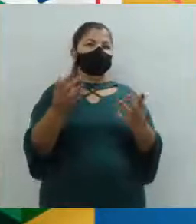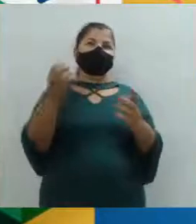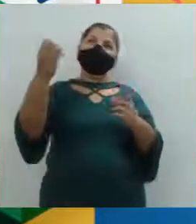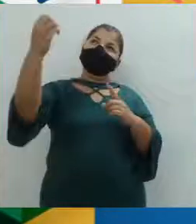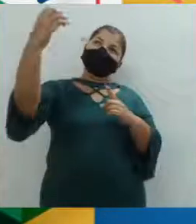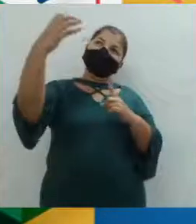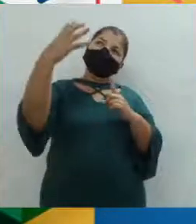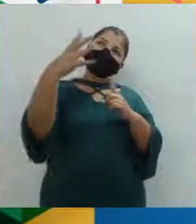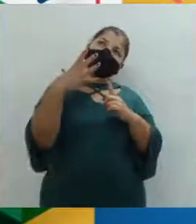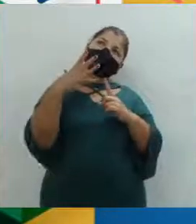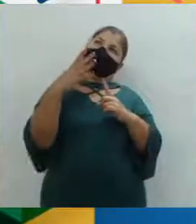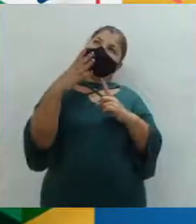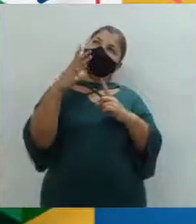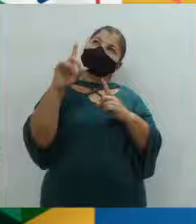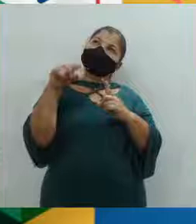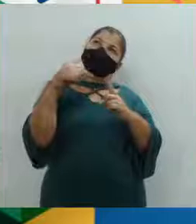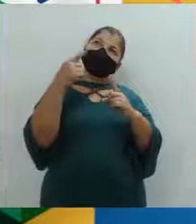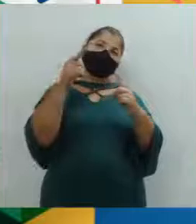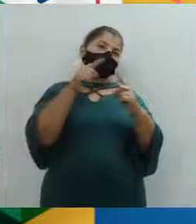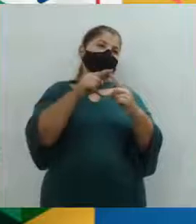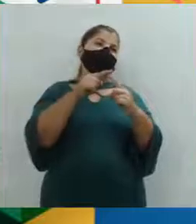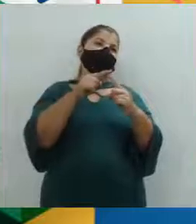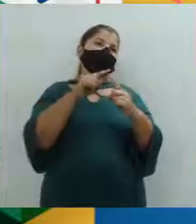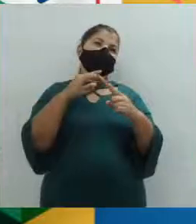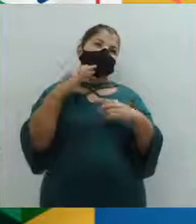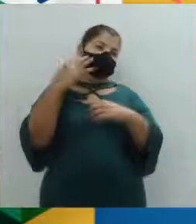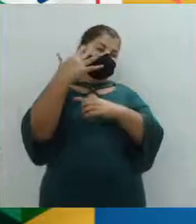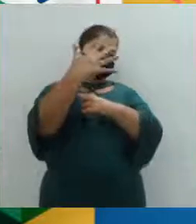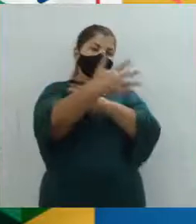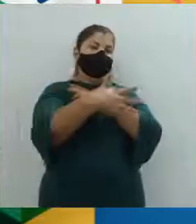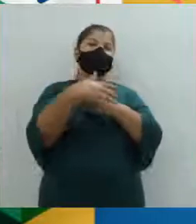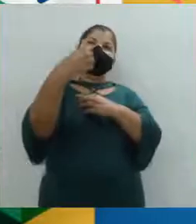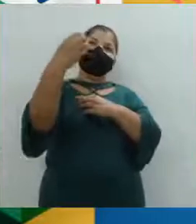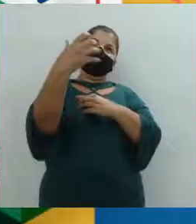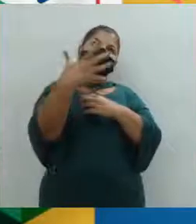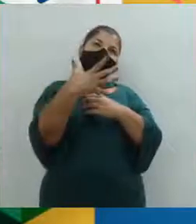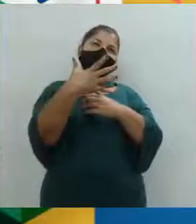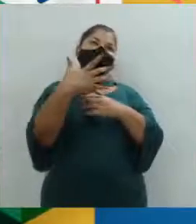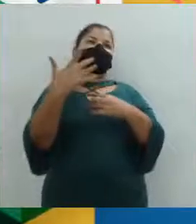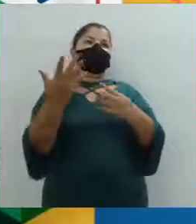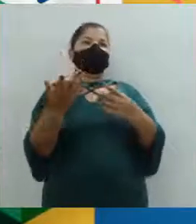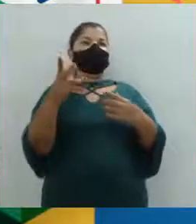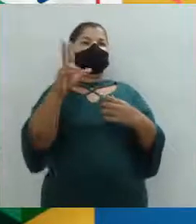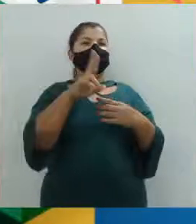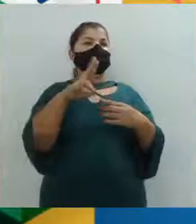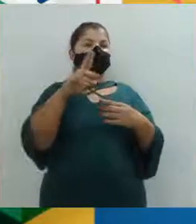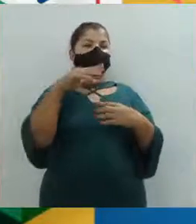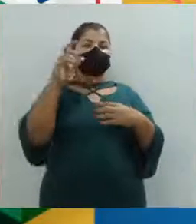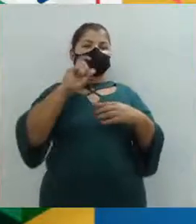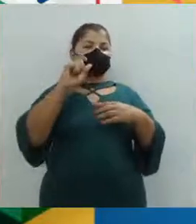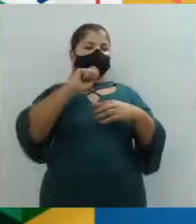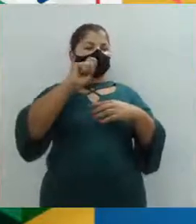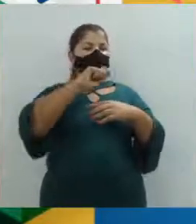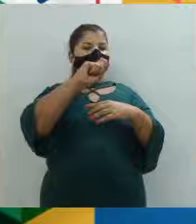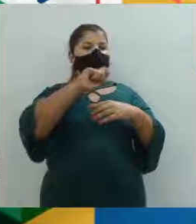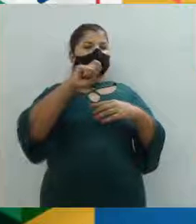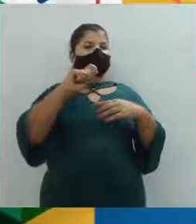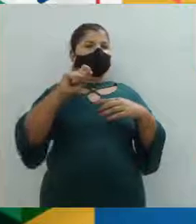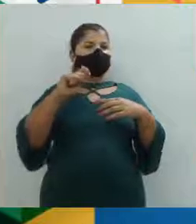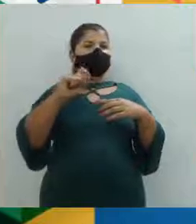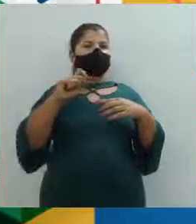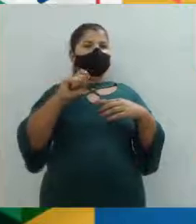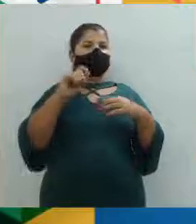iluminação, como se fosse o foco de tudo do quadro, né? Então, também vai utilizar o esfumato, que é uma técnica de pintura que dá uma